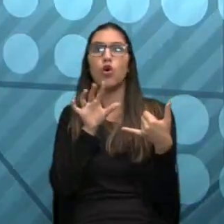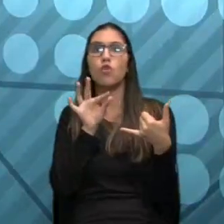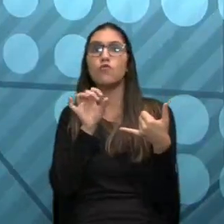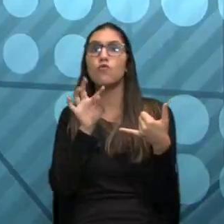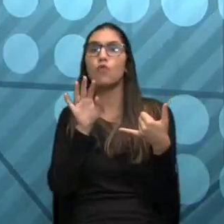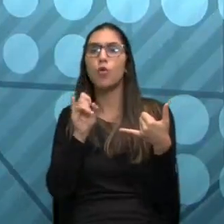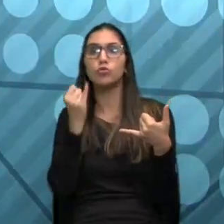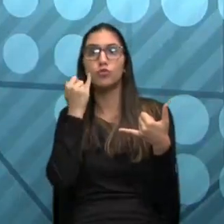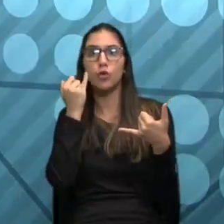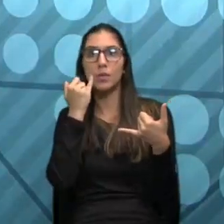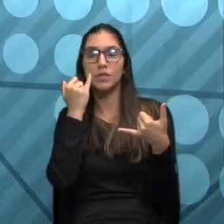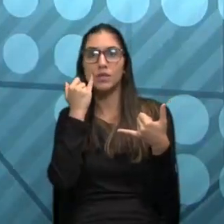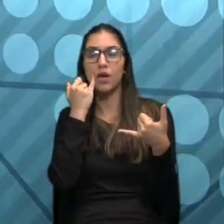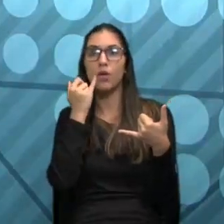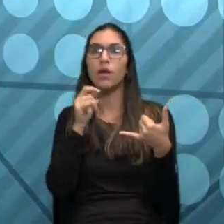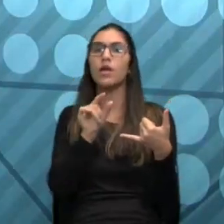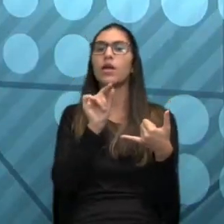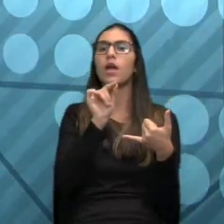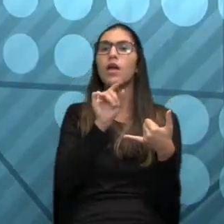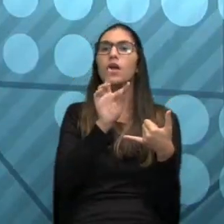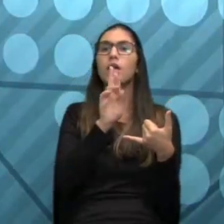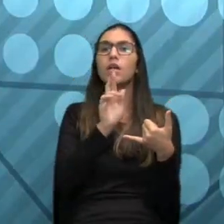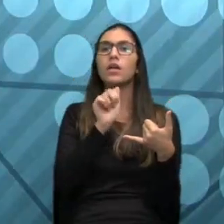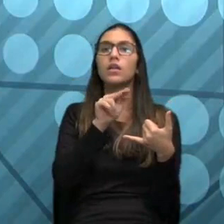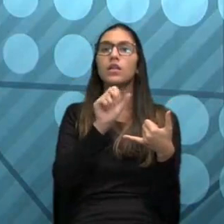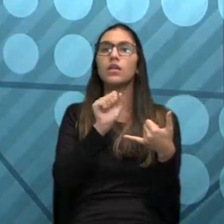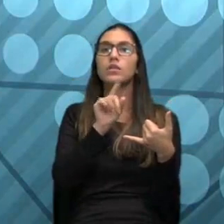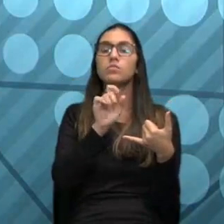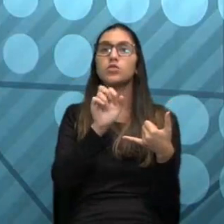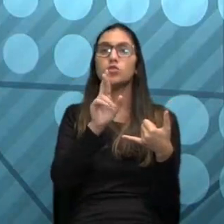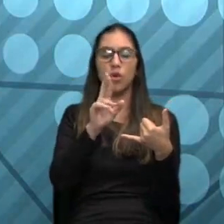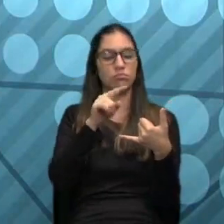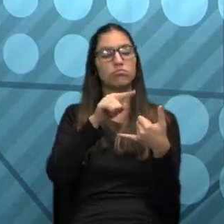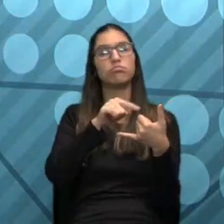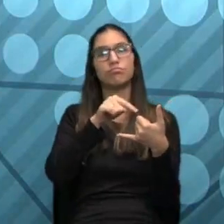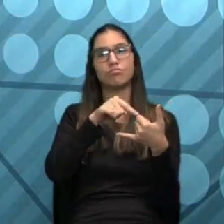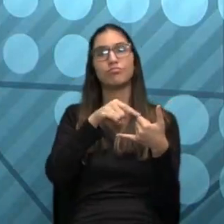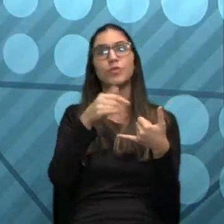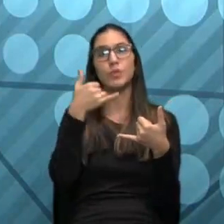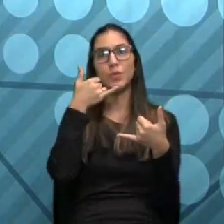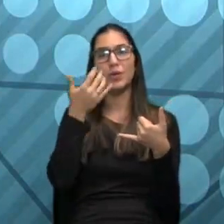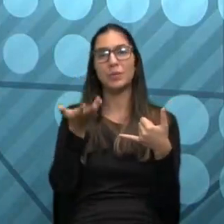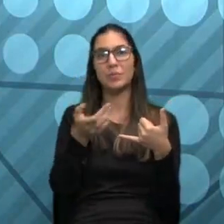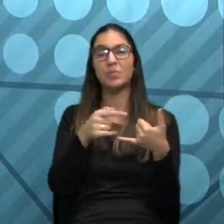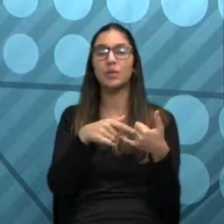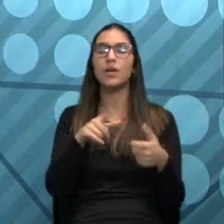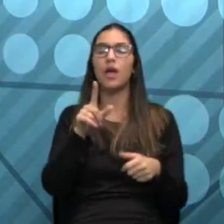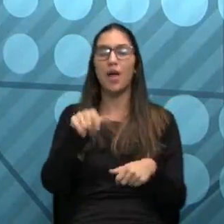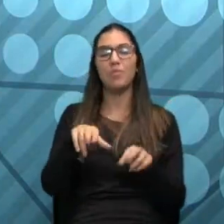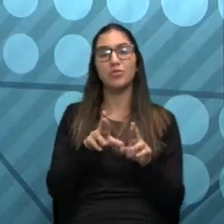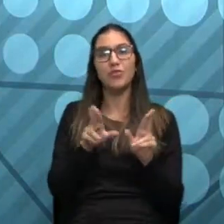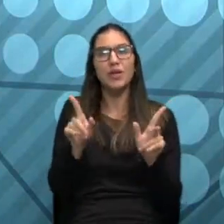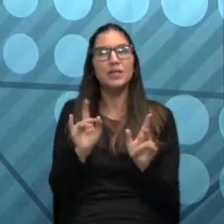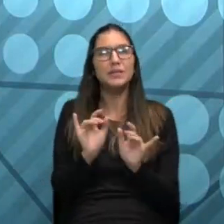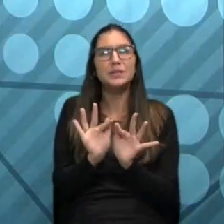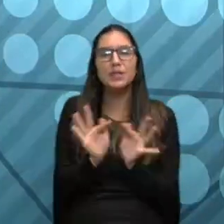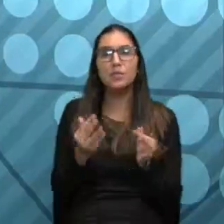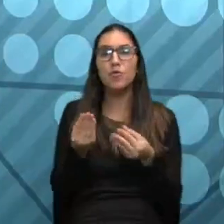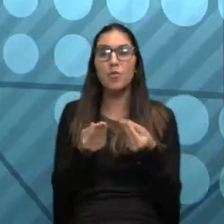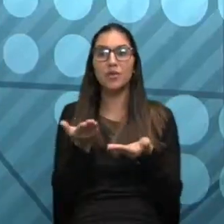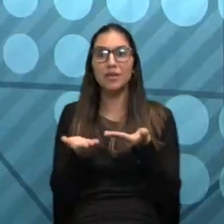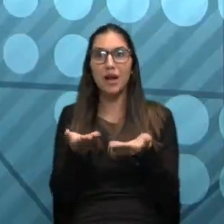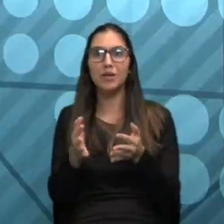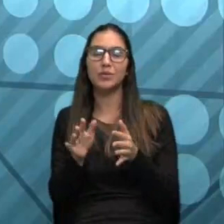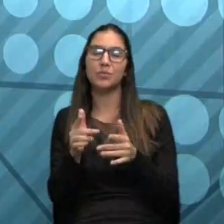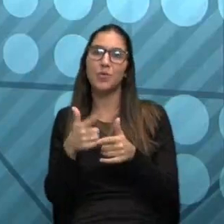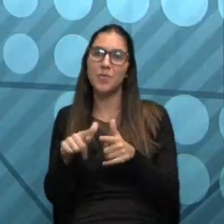de informação e o transmissor é o celular. Uma diferença um pouco sutil que depende de como a gente trata o problema e de